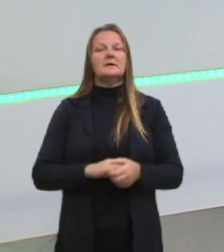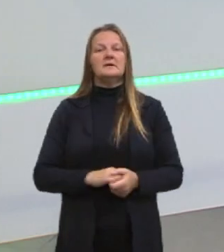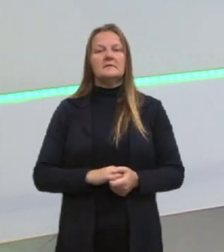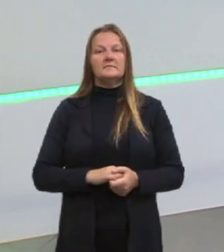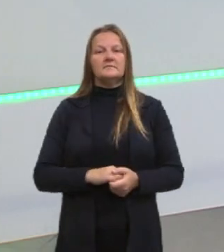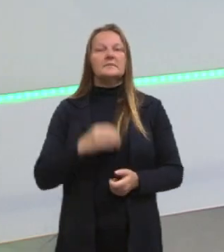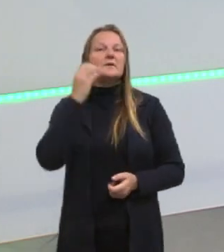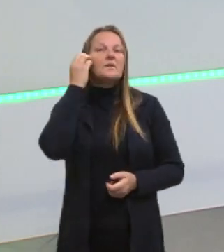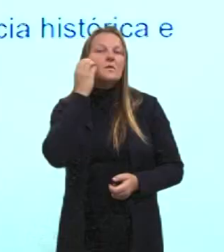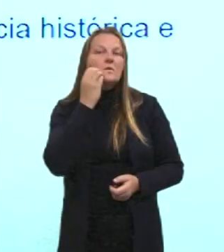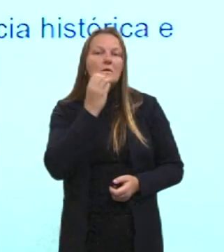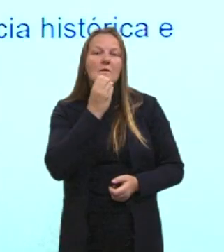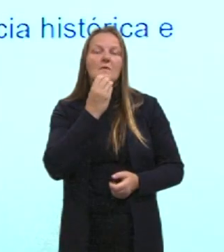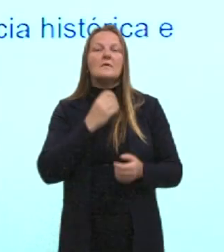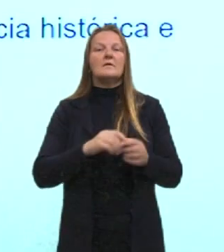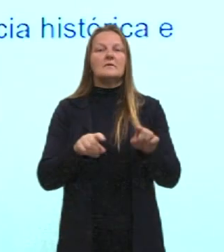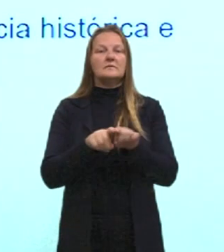né?